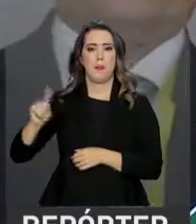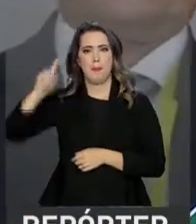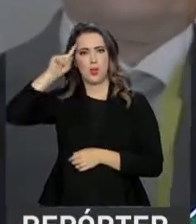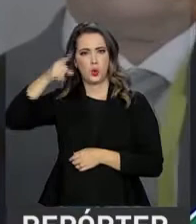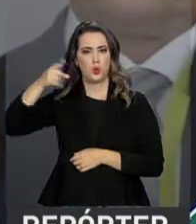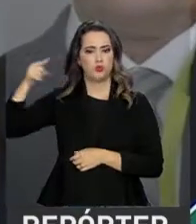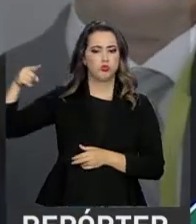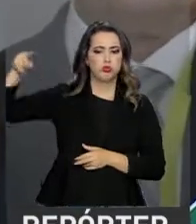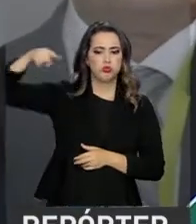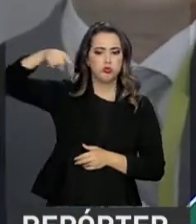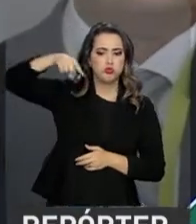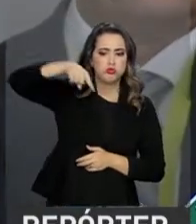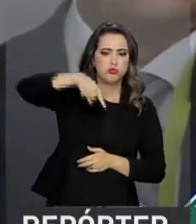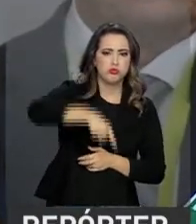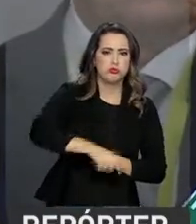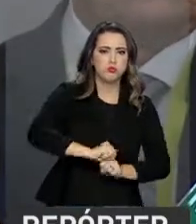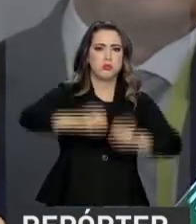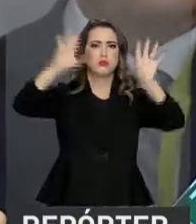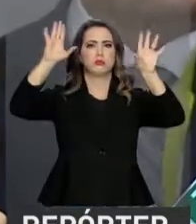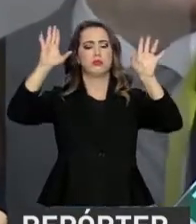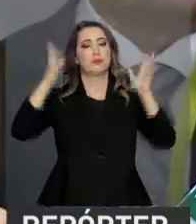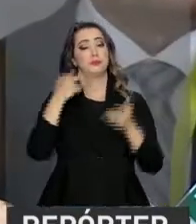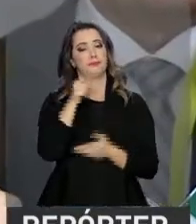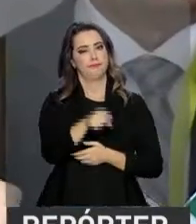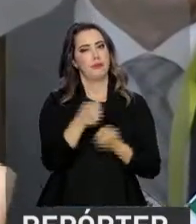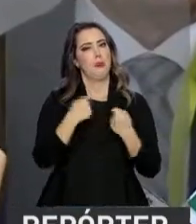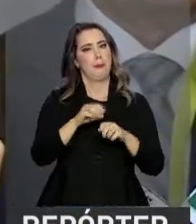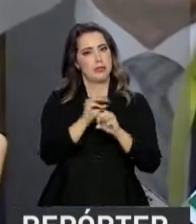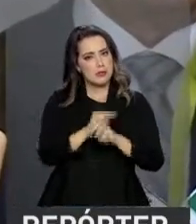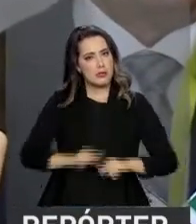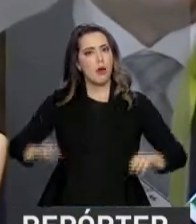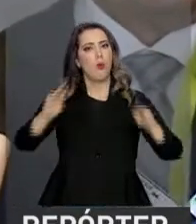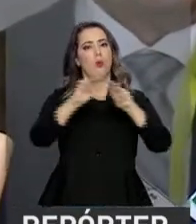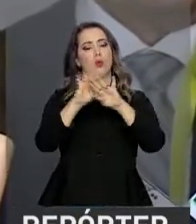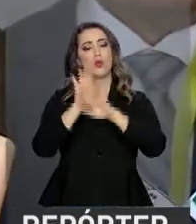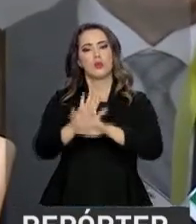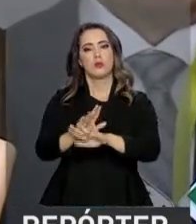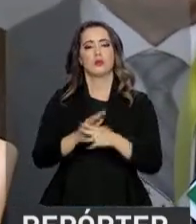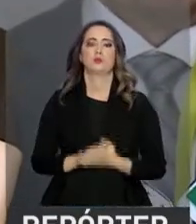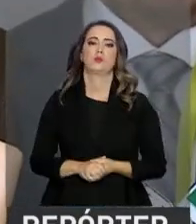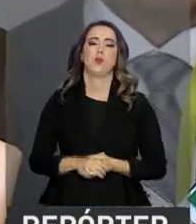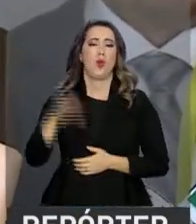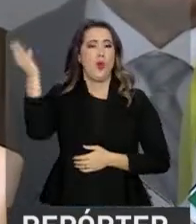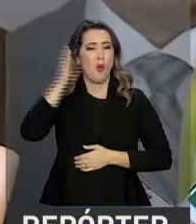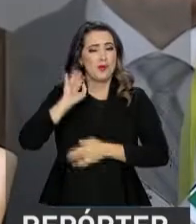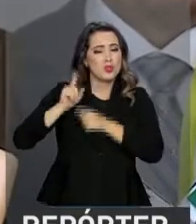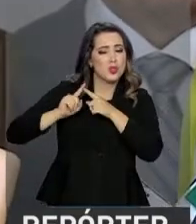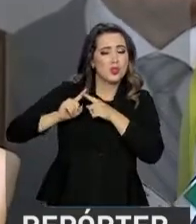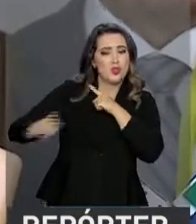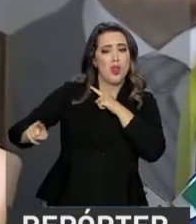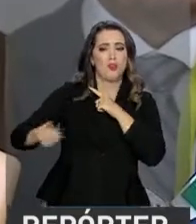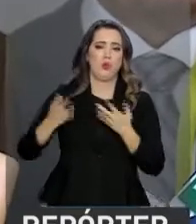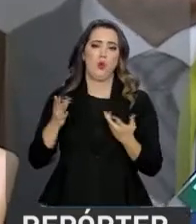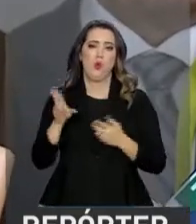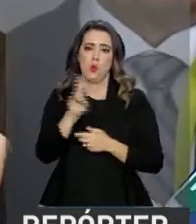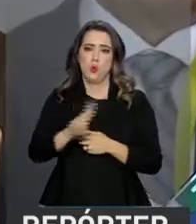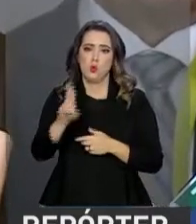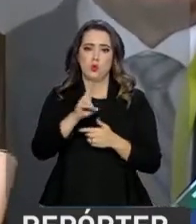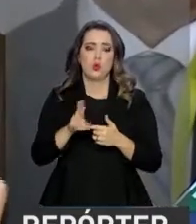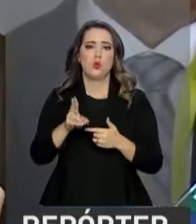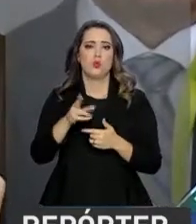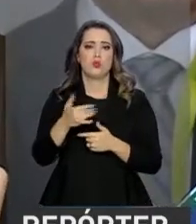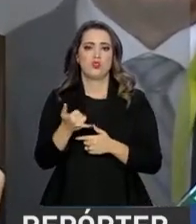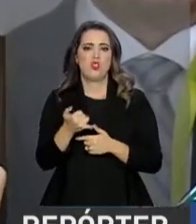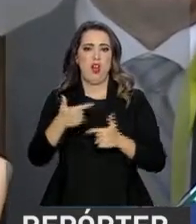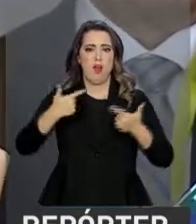que a solução passa pela onu o brasil há muito tempo repudia utilização de armas químicas isso é fruto